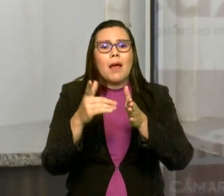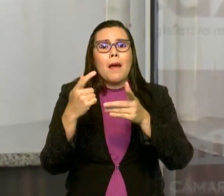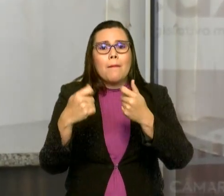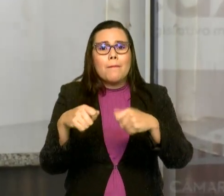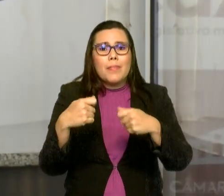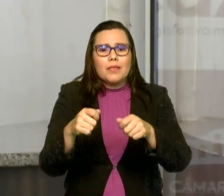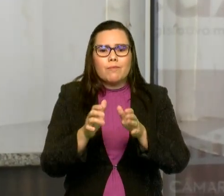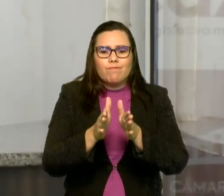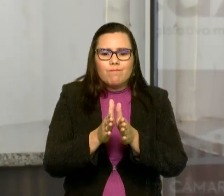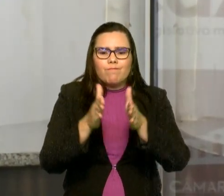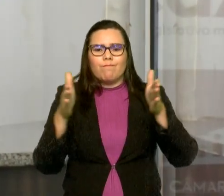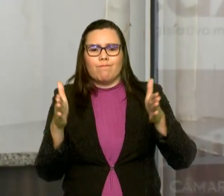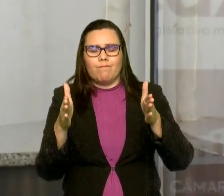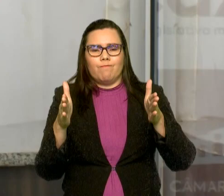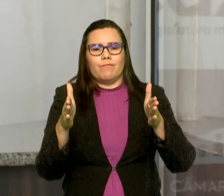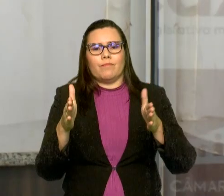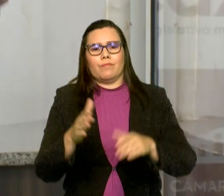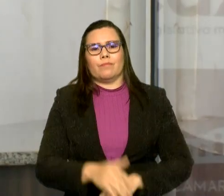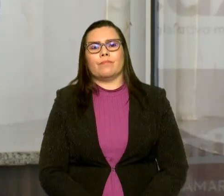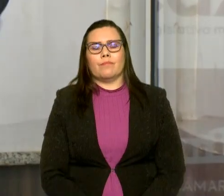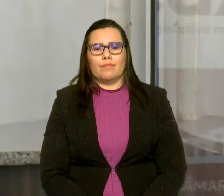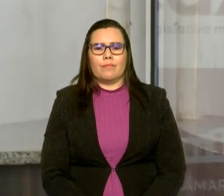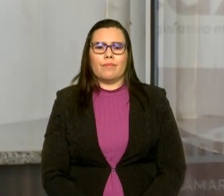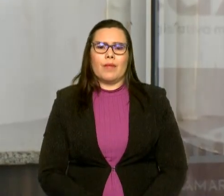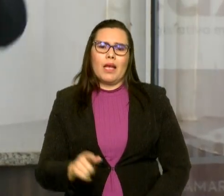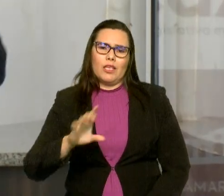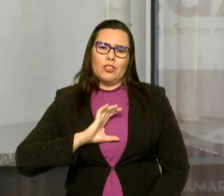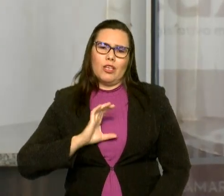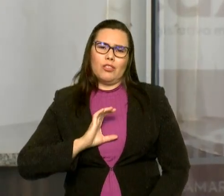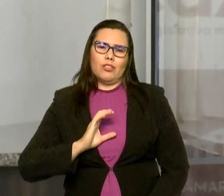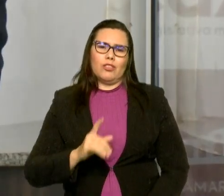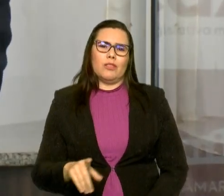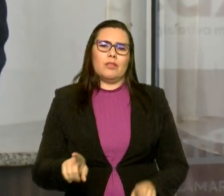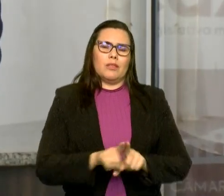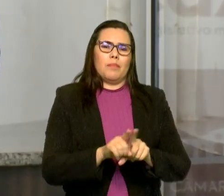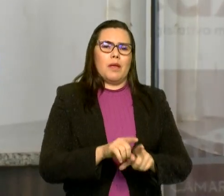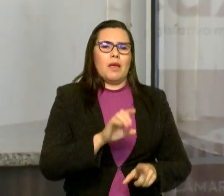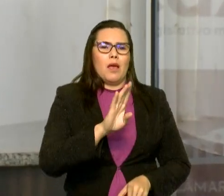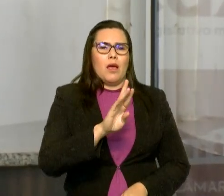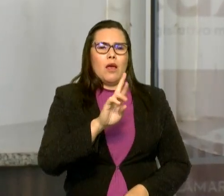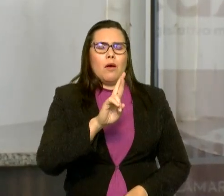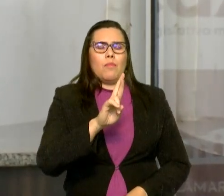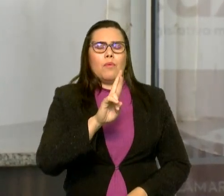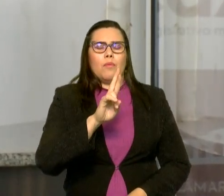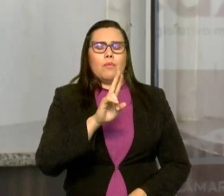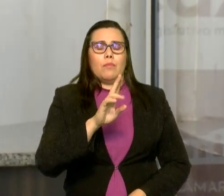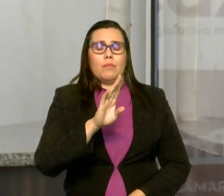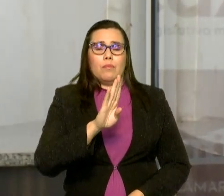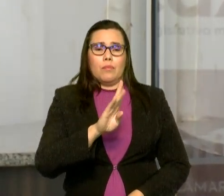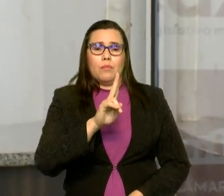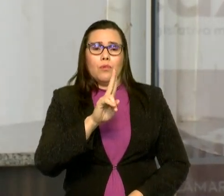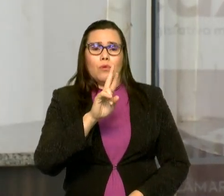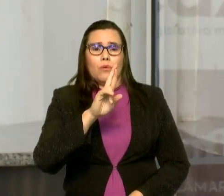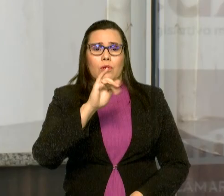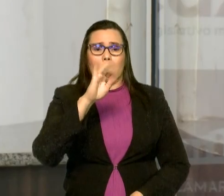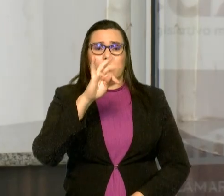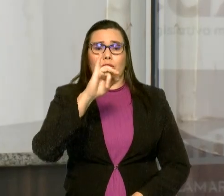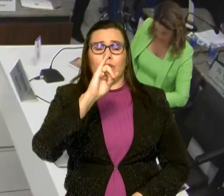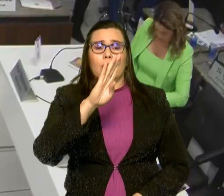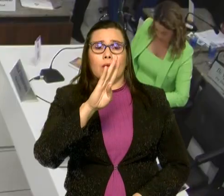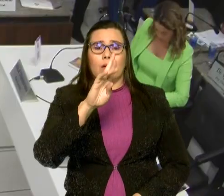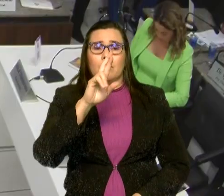de soja, de Caxias até Buriti Bravo, passar em Franca, saindo em balsas. Muito obrigado, fiz essa indicação aqui agora.